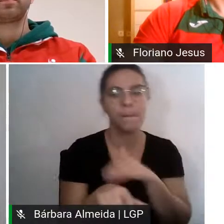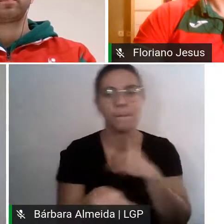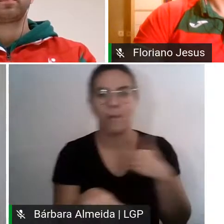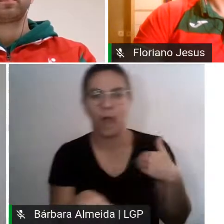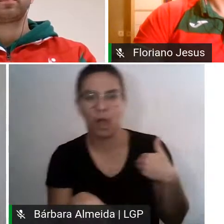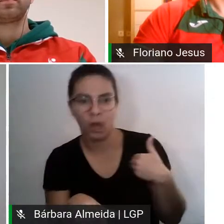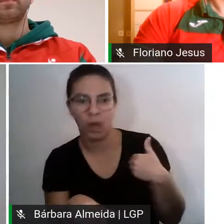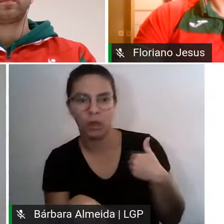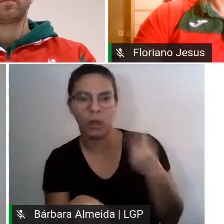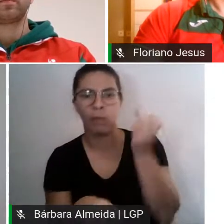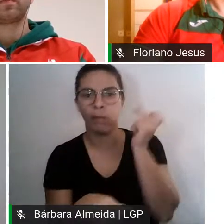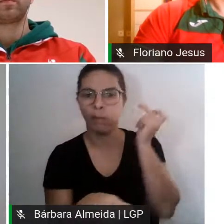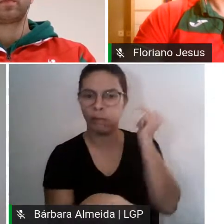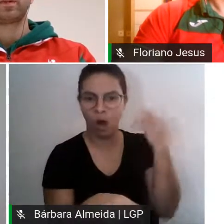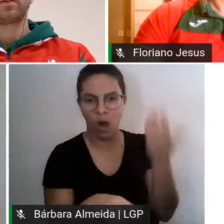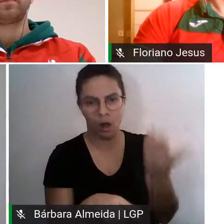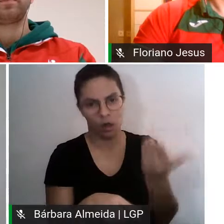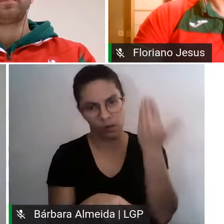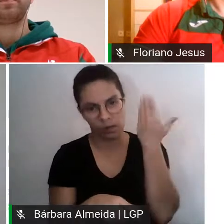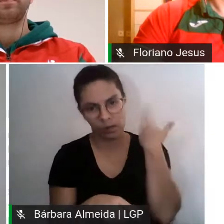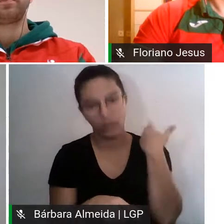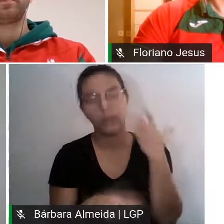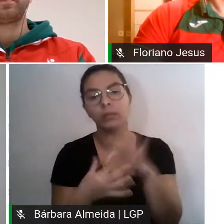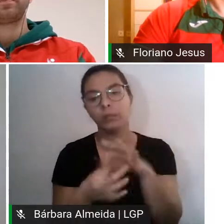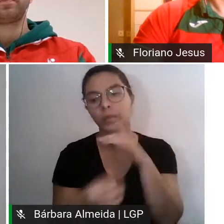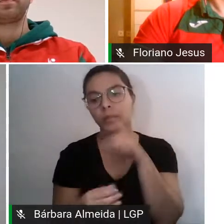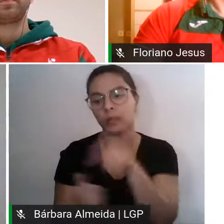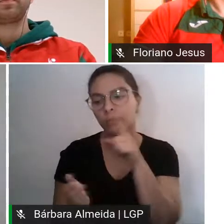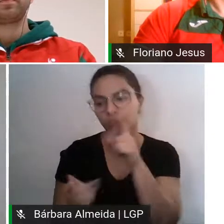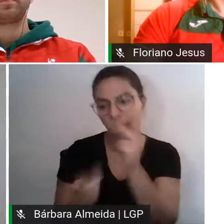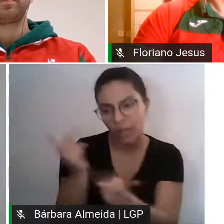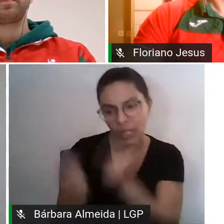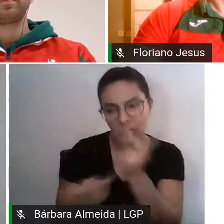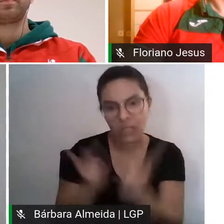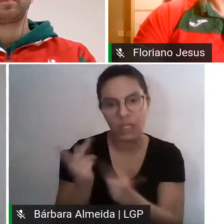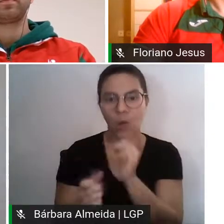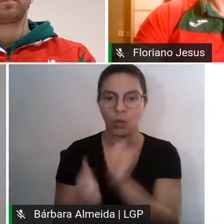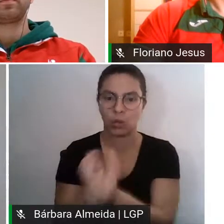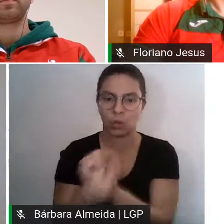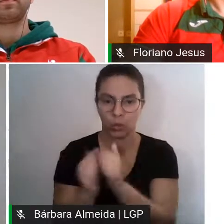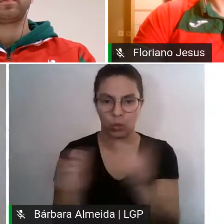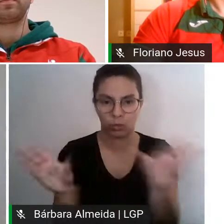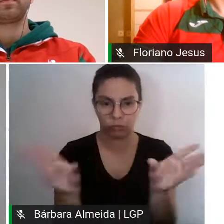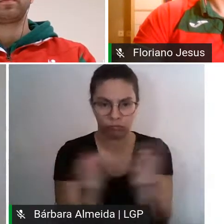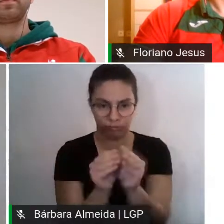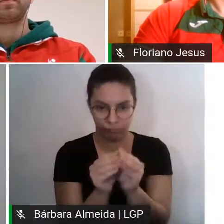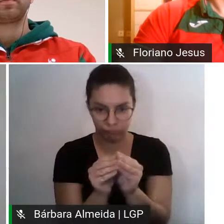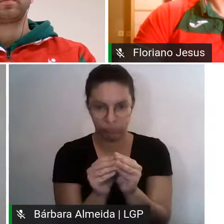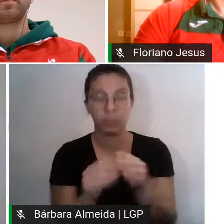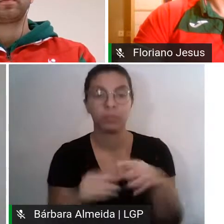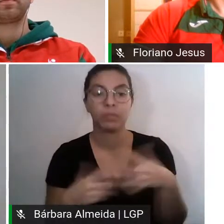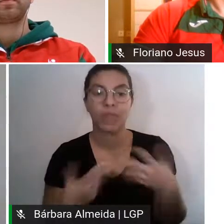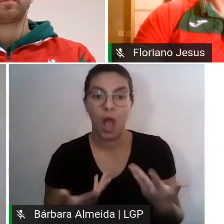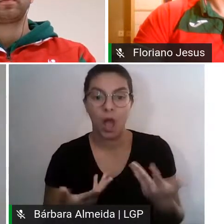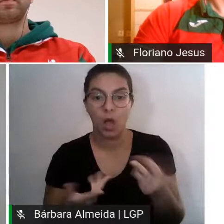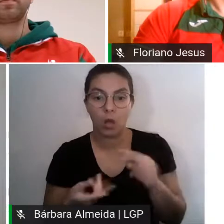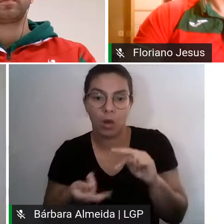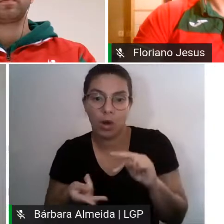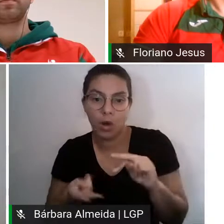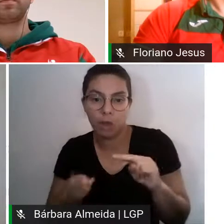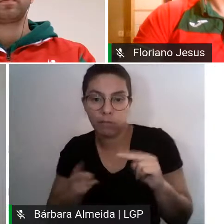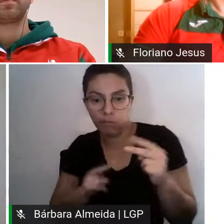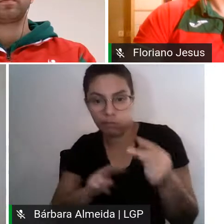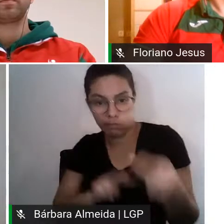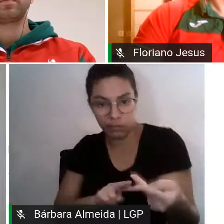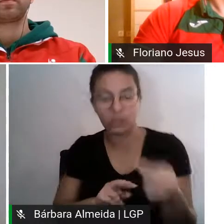anos com o sistema de classificação funcional. Pronto, nós neste momento estamos nesse período de transição, mas